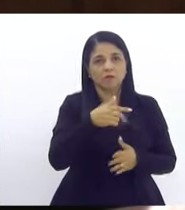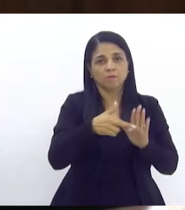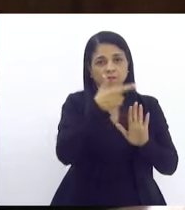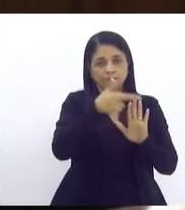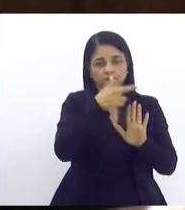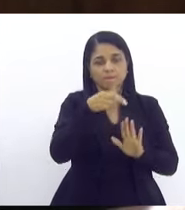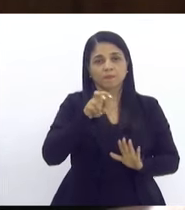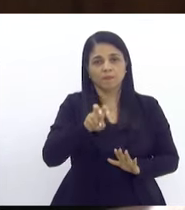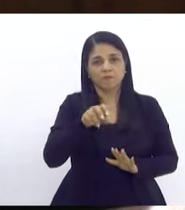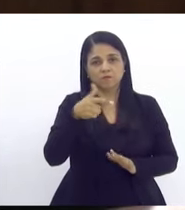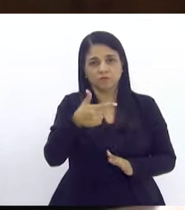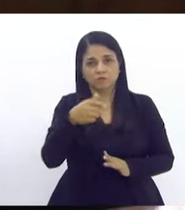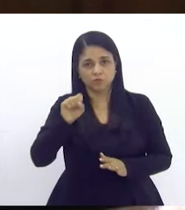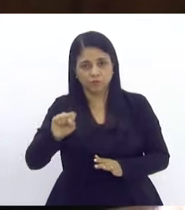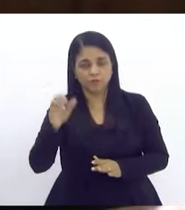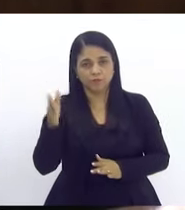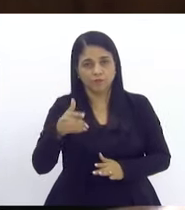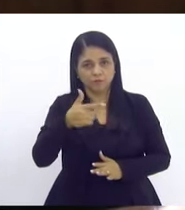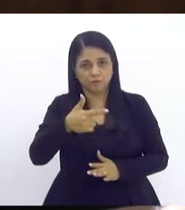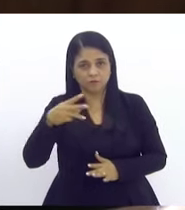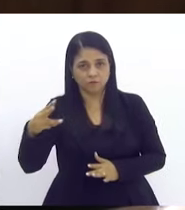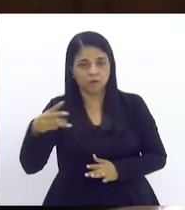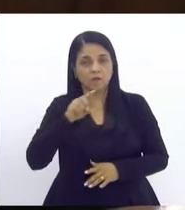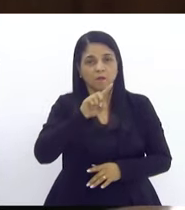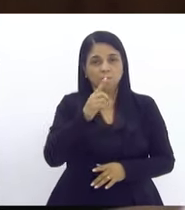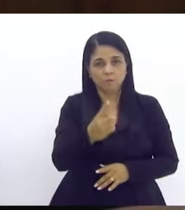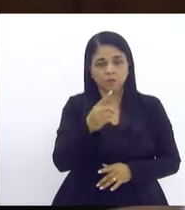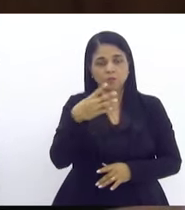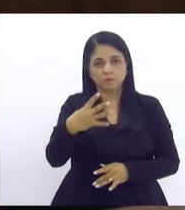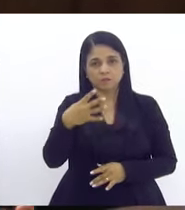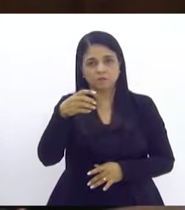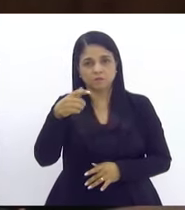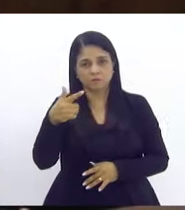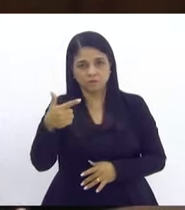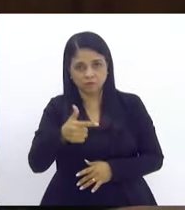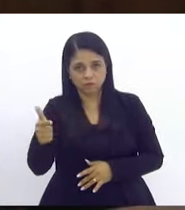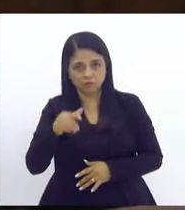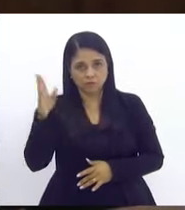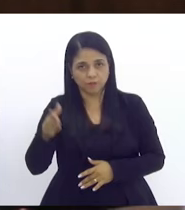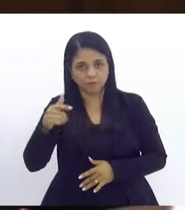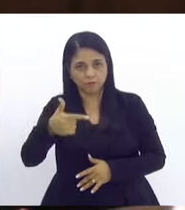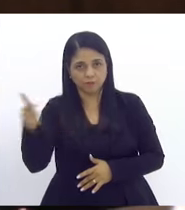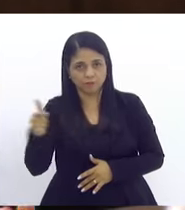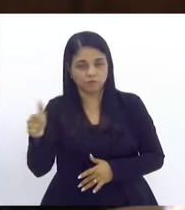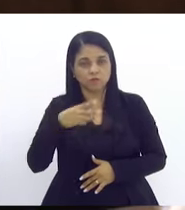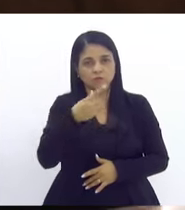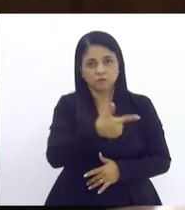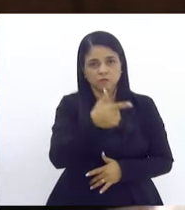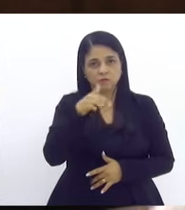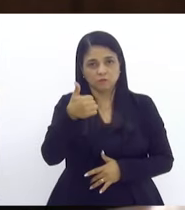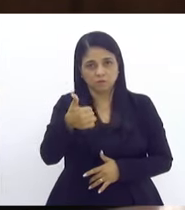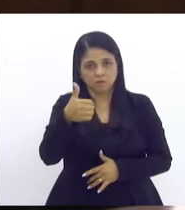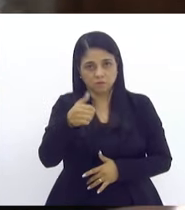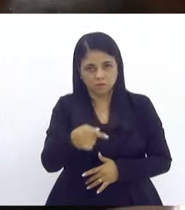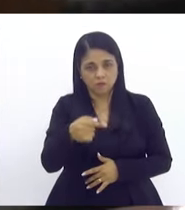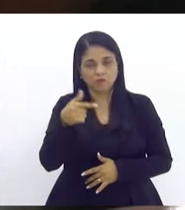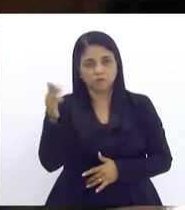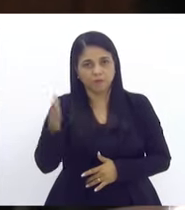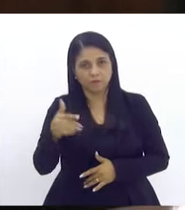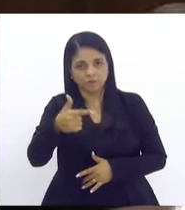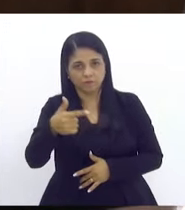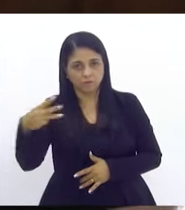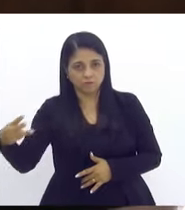número 528 de 2023, número 1422 de 2022, número 217 de